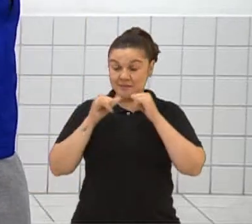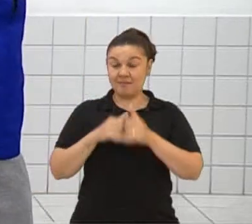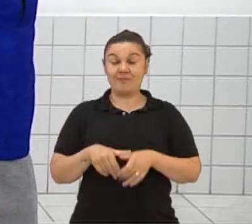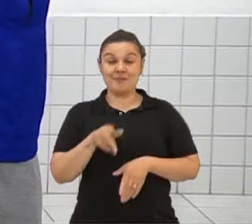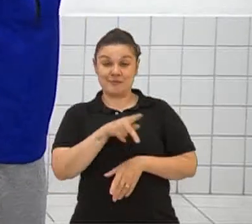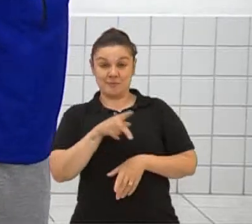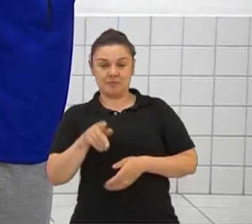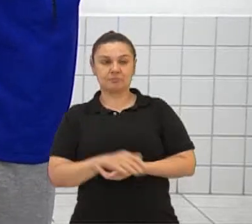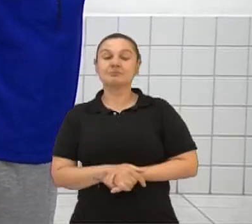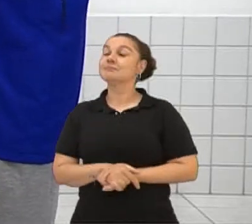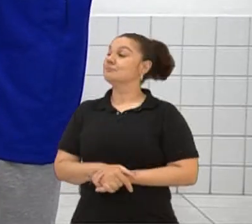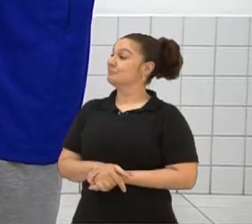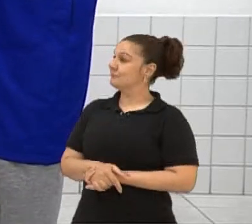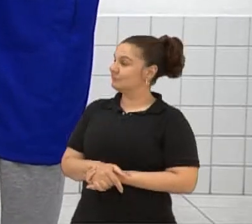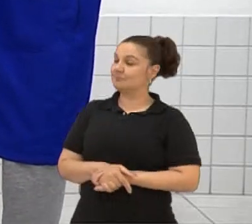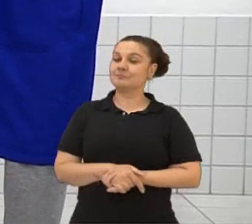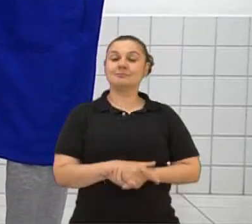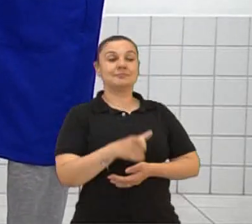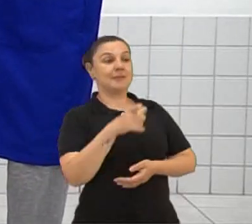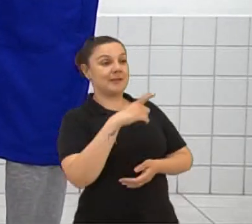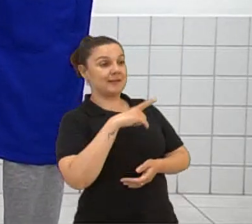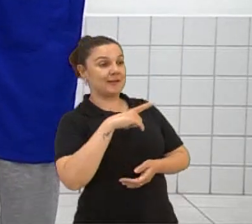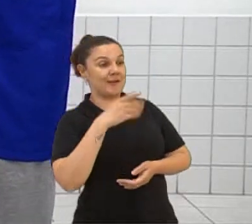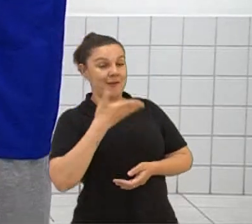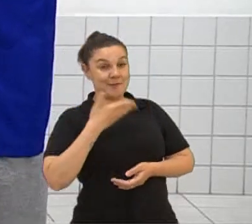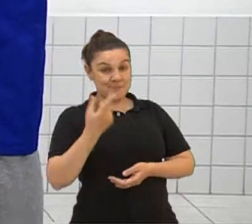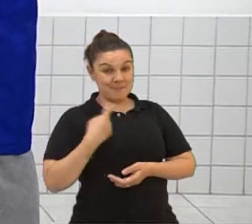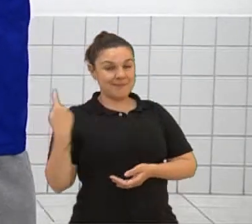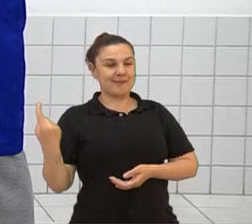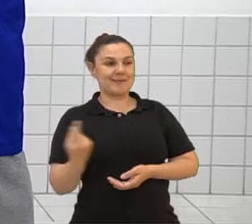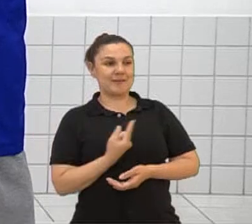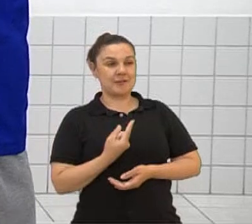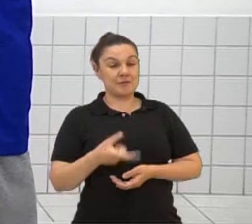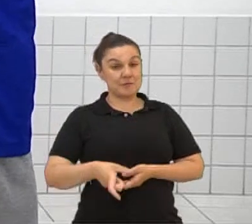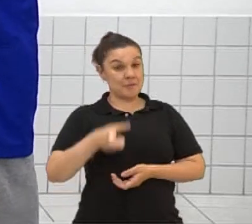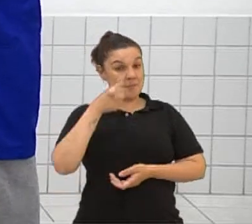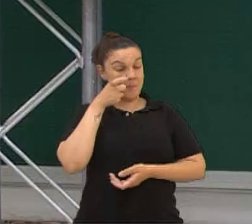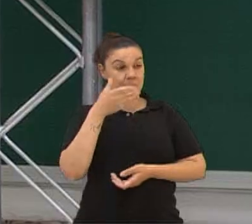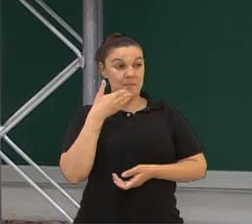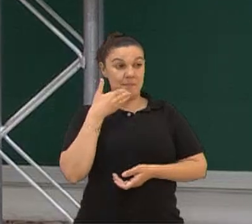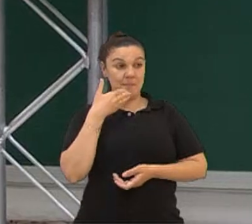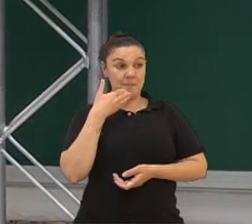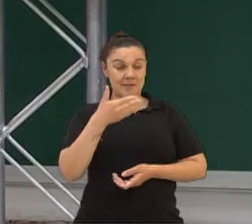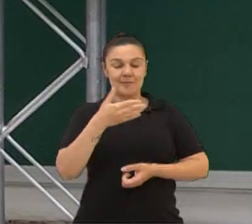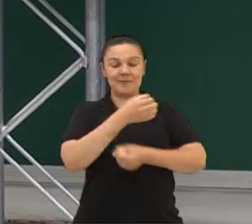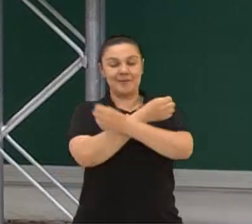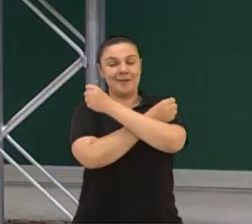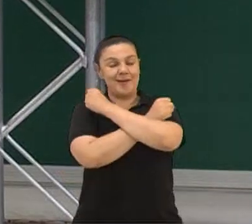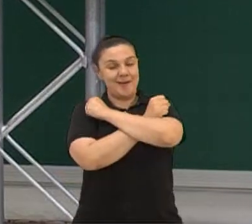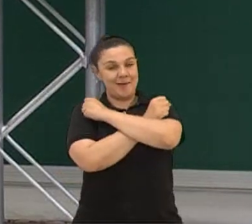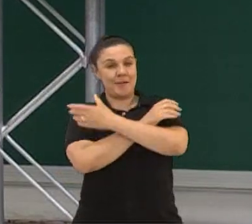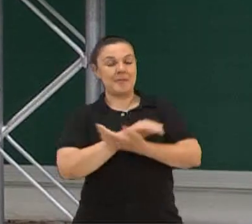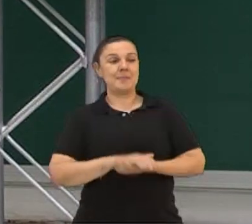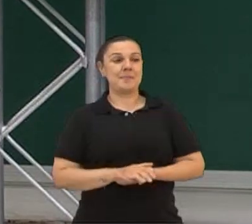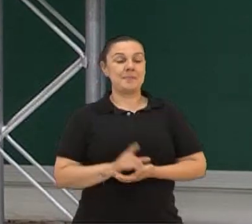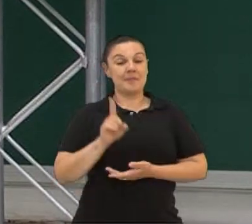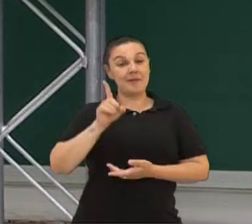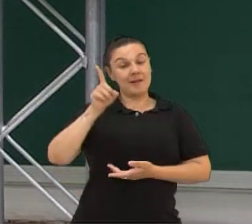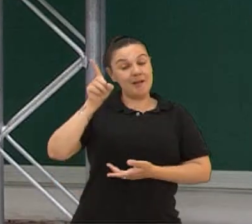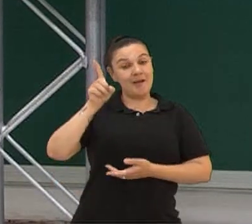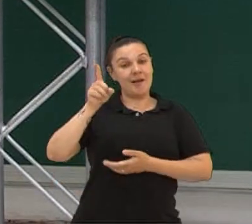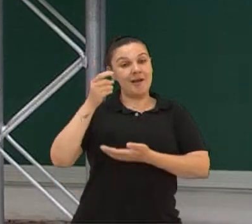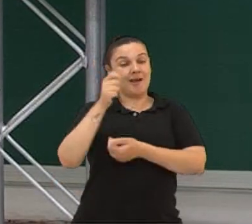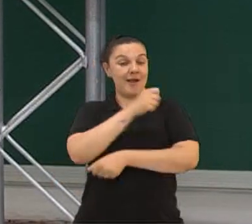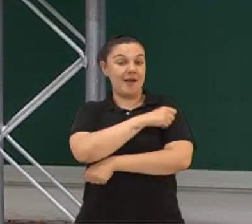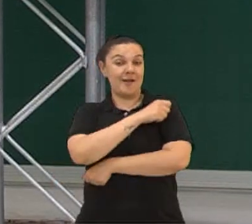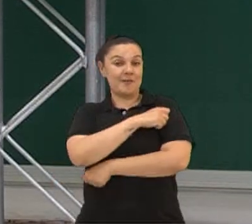professor? Bom, nós temos um recado de um colega nosso aqui que está pedindo um abraço lá para